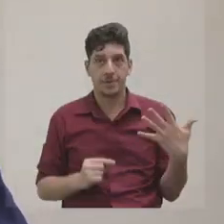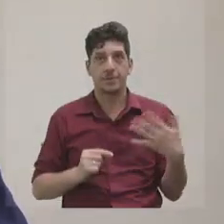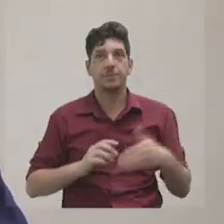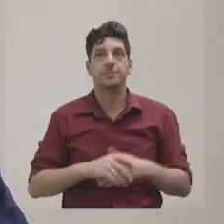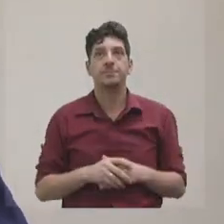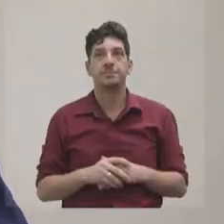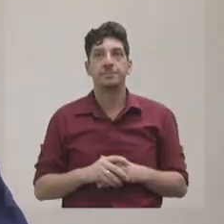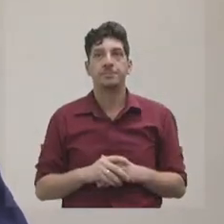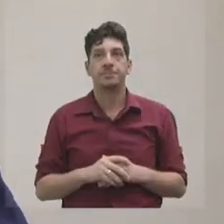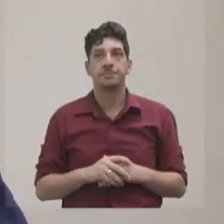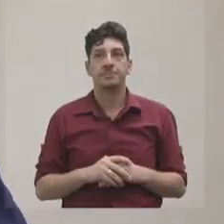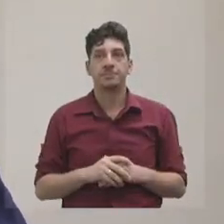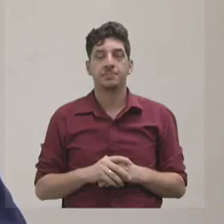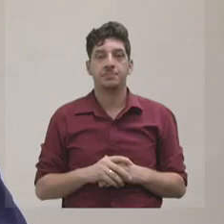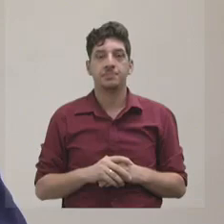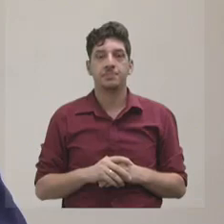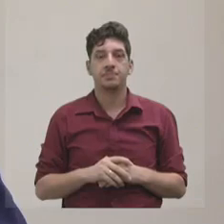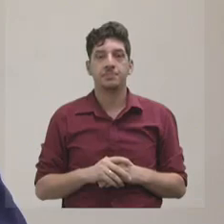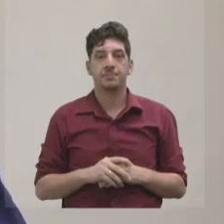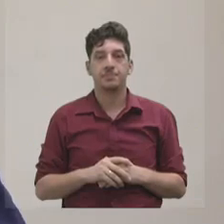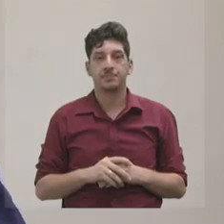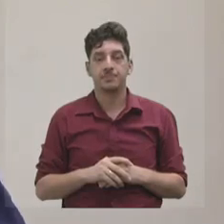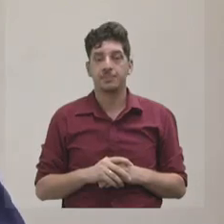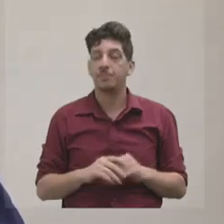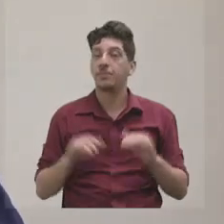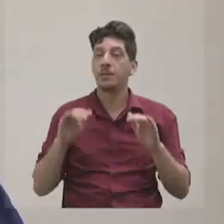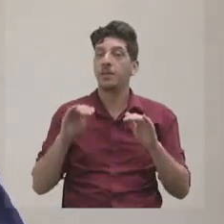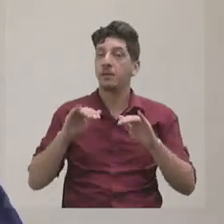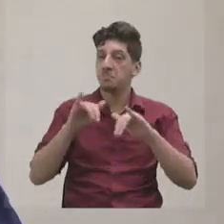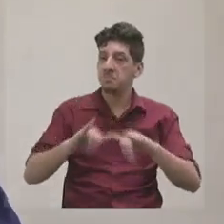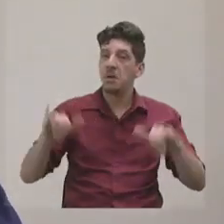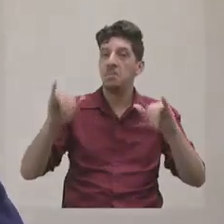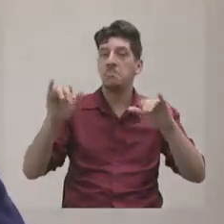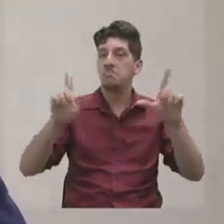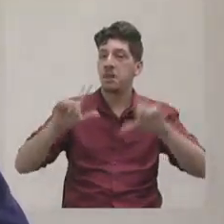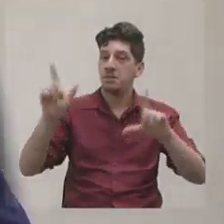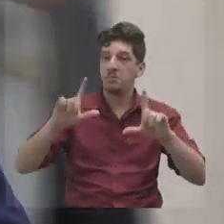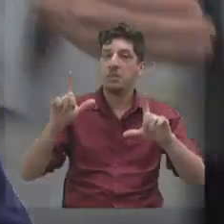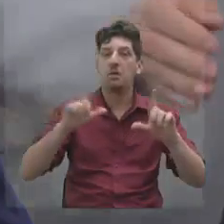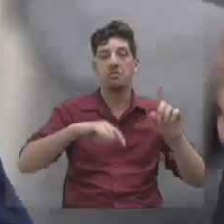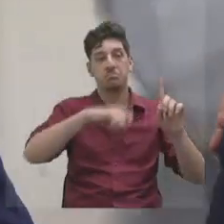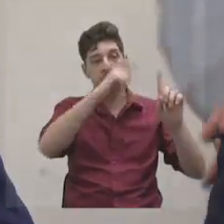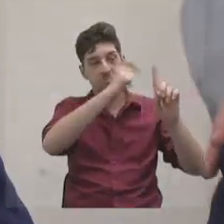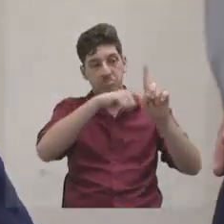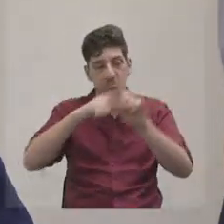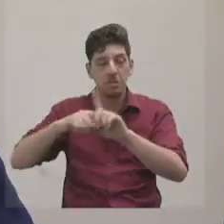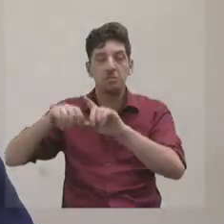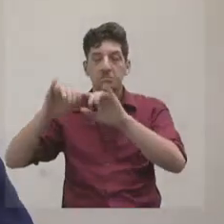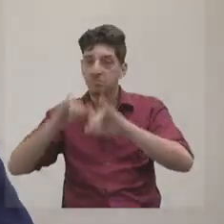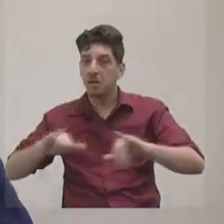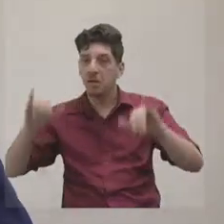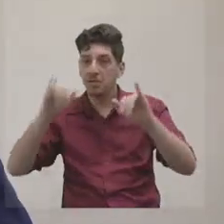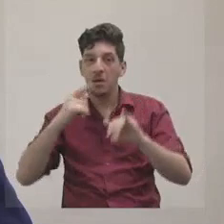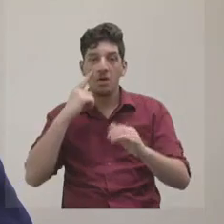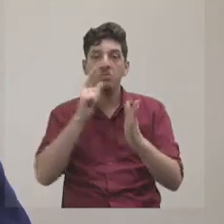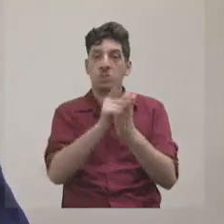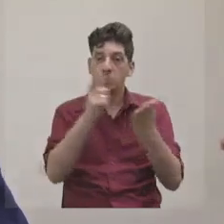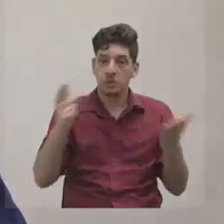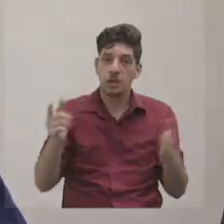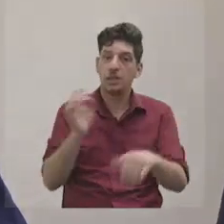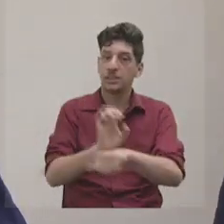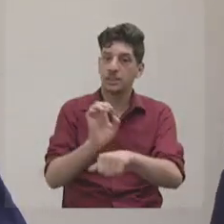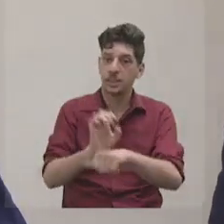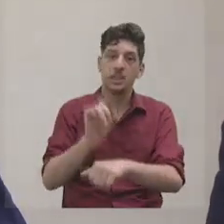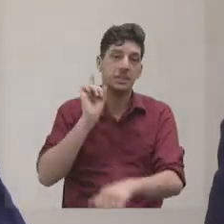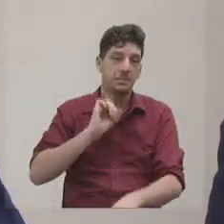notícias que nós vemos na imprensa nos últimos meses uma do Jornal Estado de Minas traz